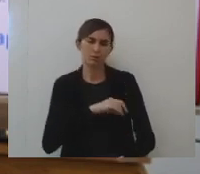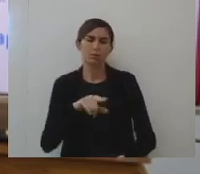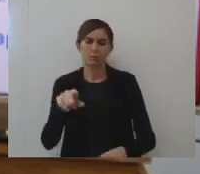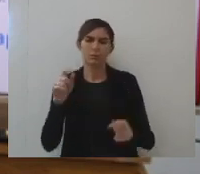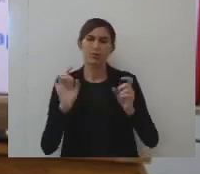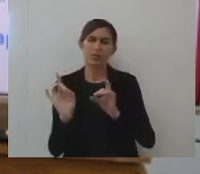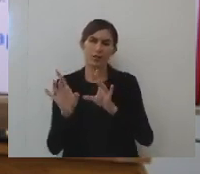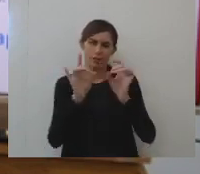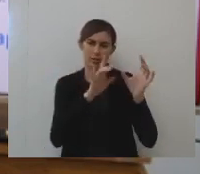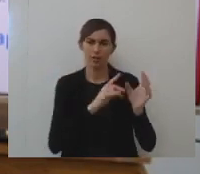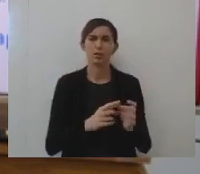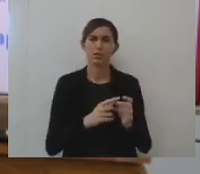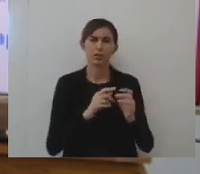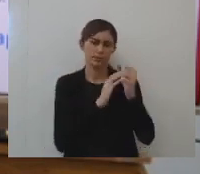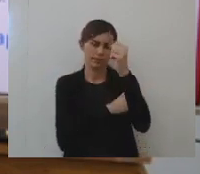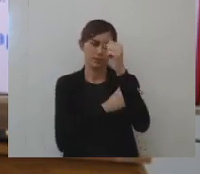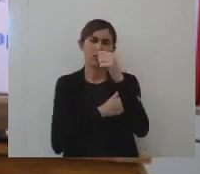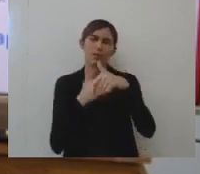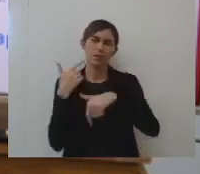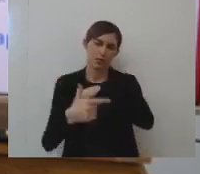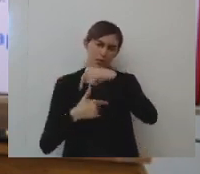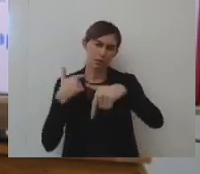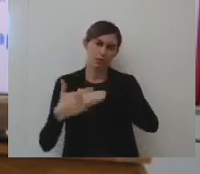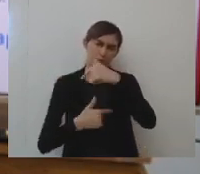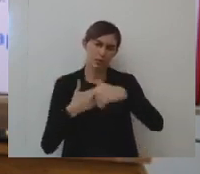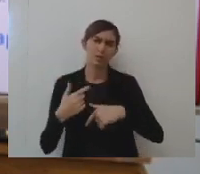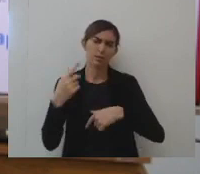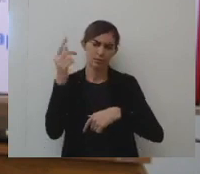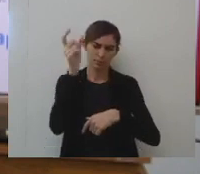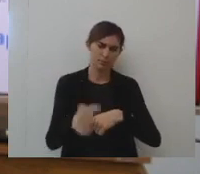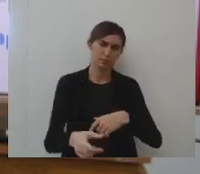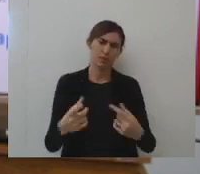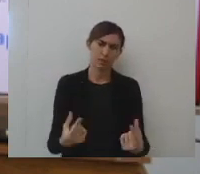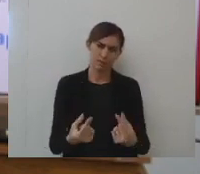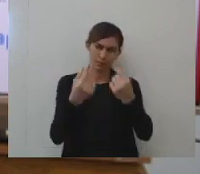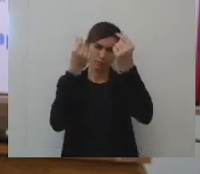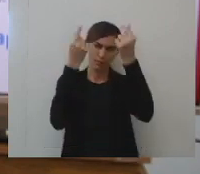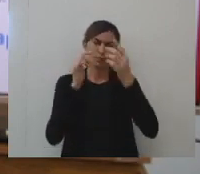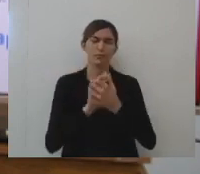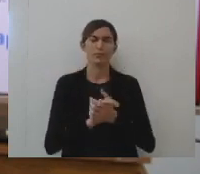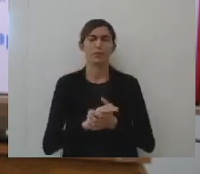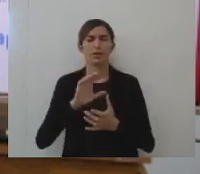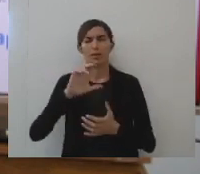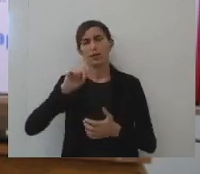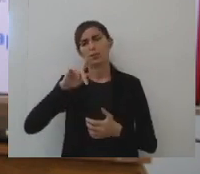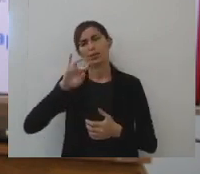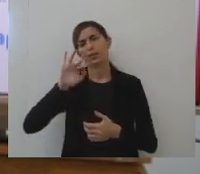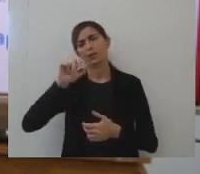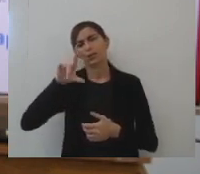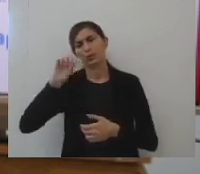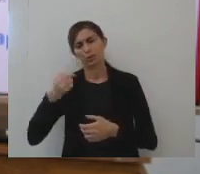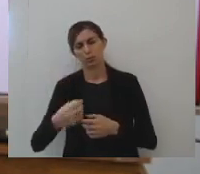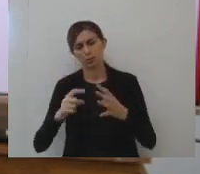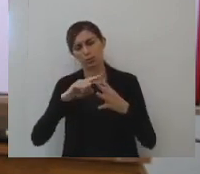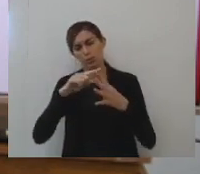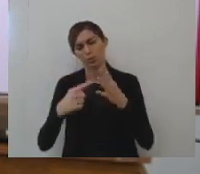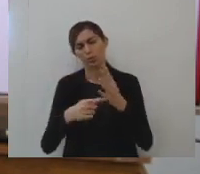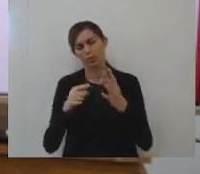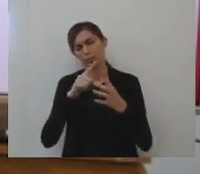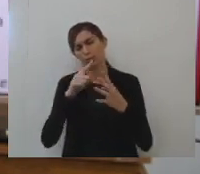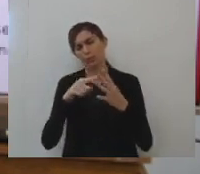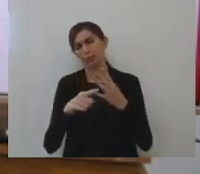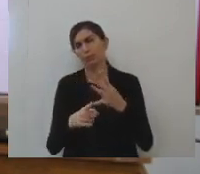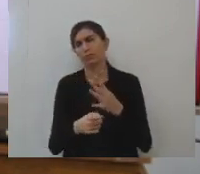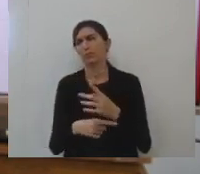possa vender a sua força de trabalho para esse capitalista, tá certo? O capitalismo ele compreende 4 etapas, que